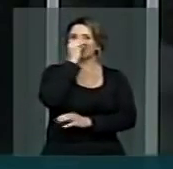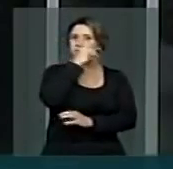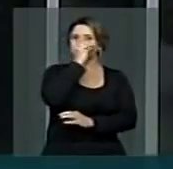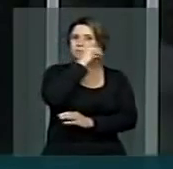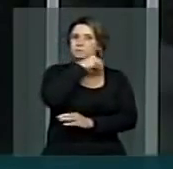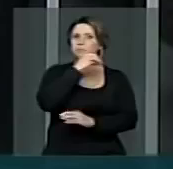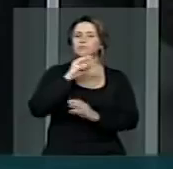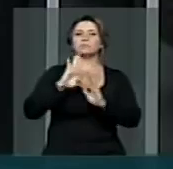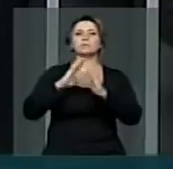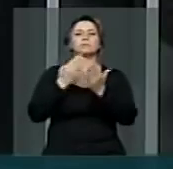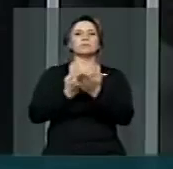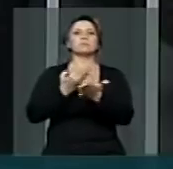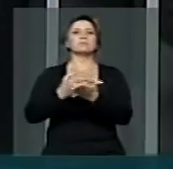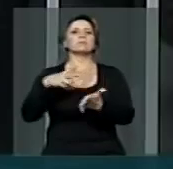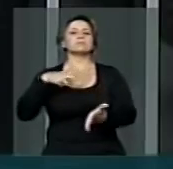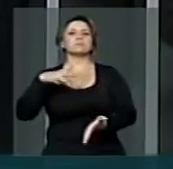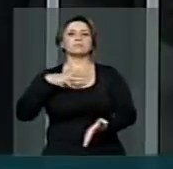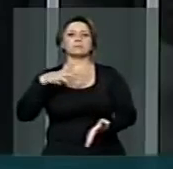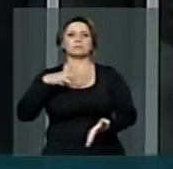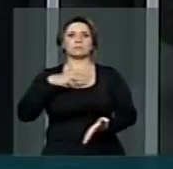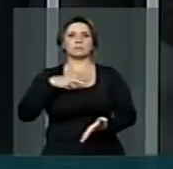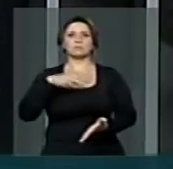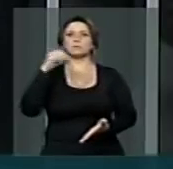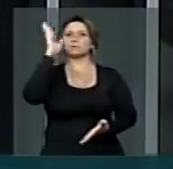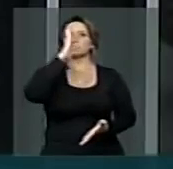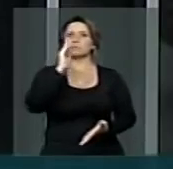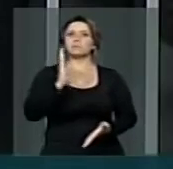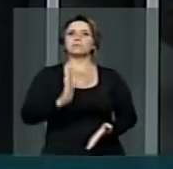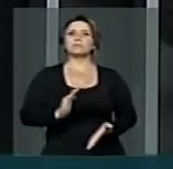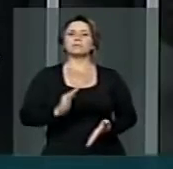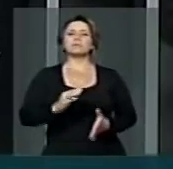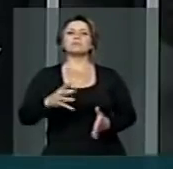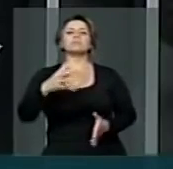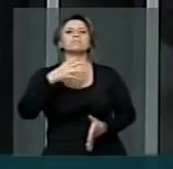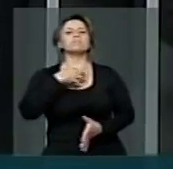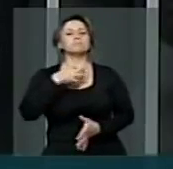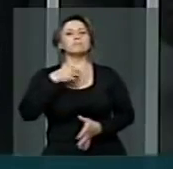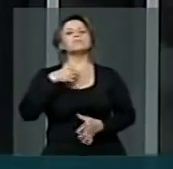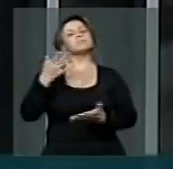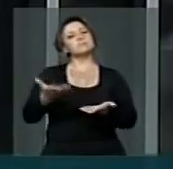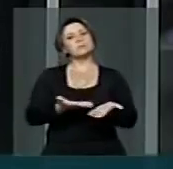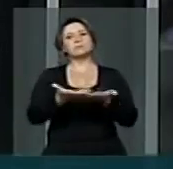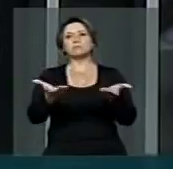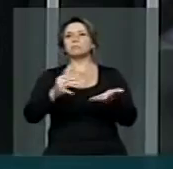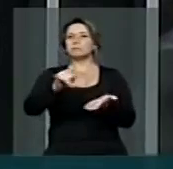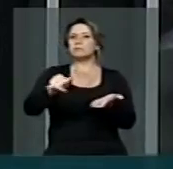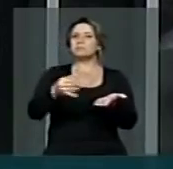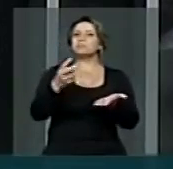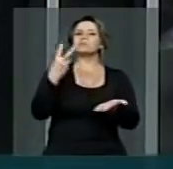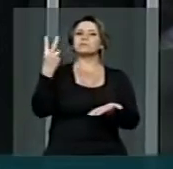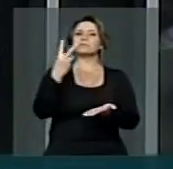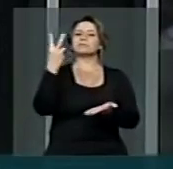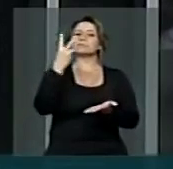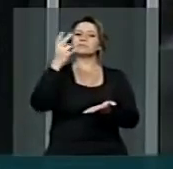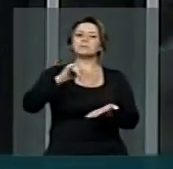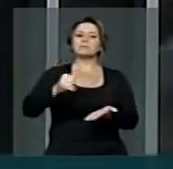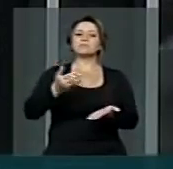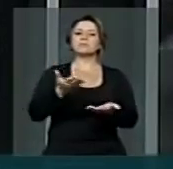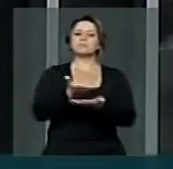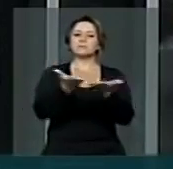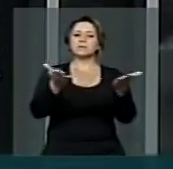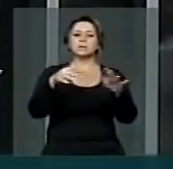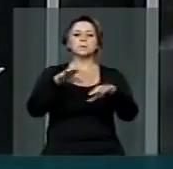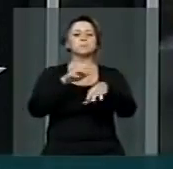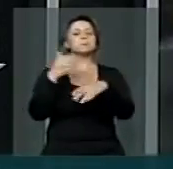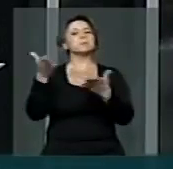brasileiro. E venho, senhor presidente, valorizando esta oportunidade para chamar a